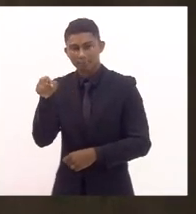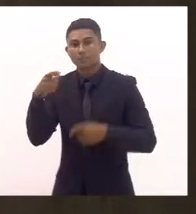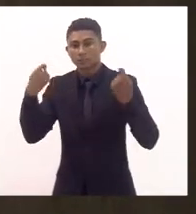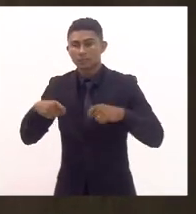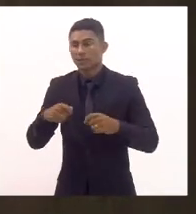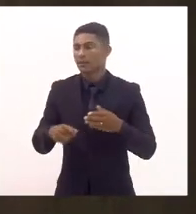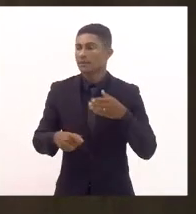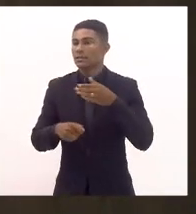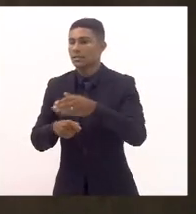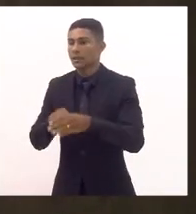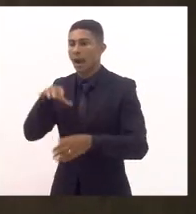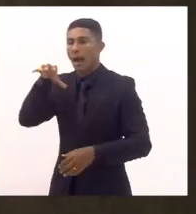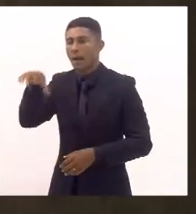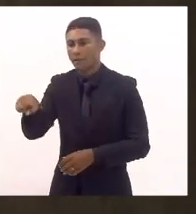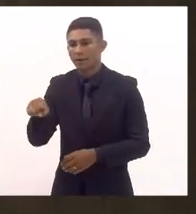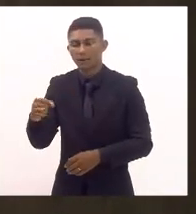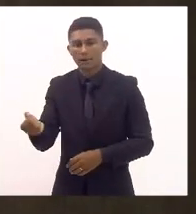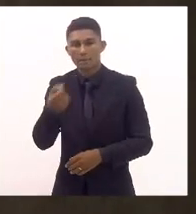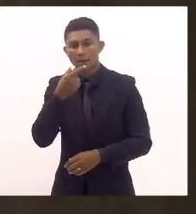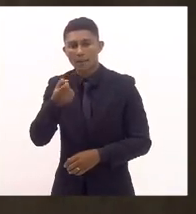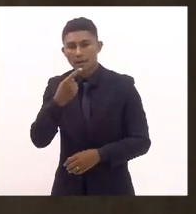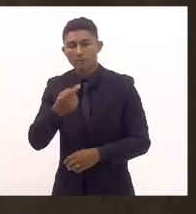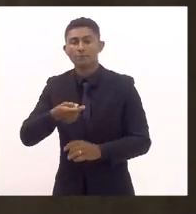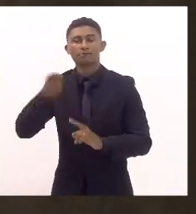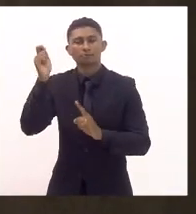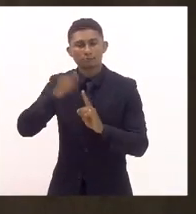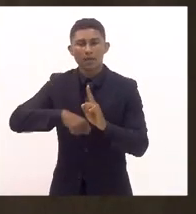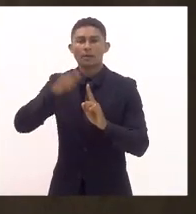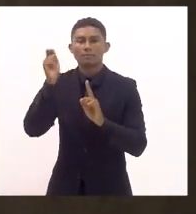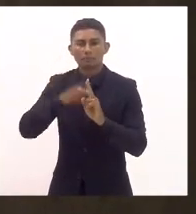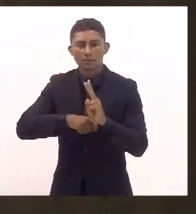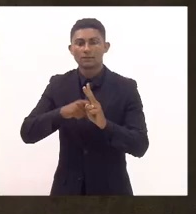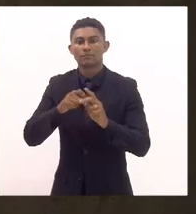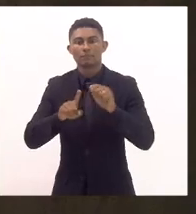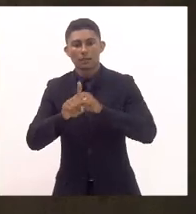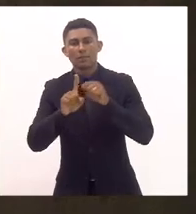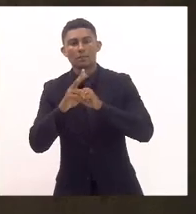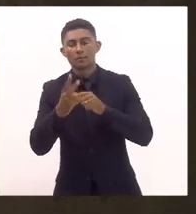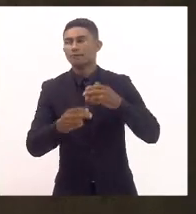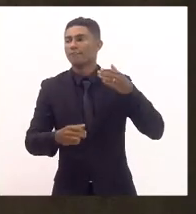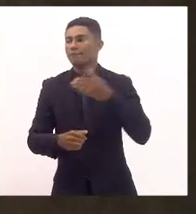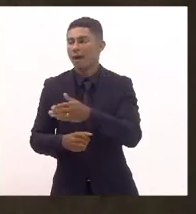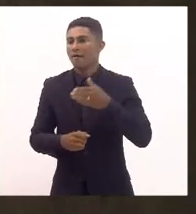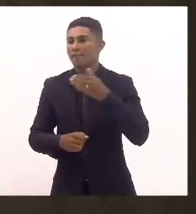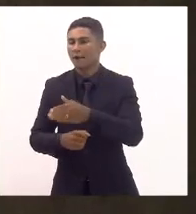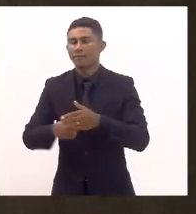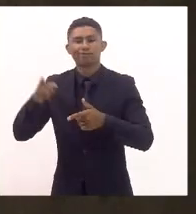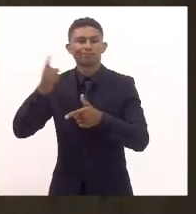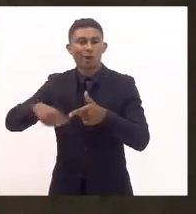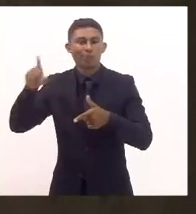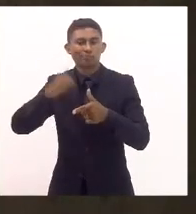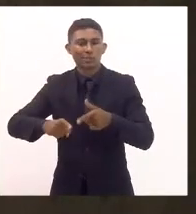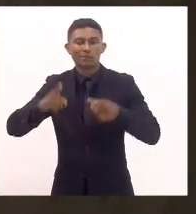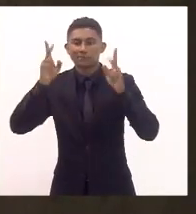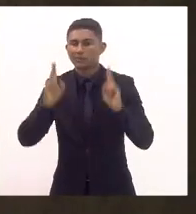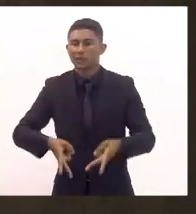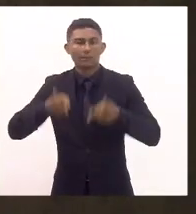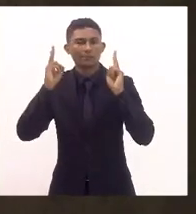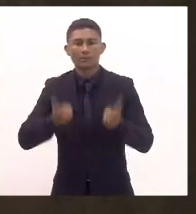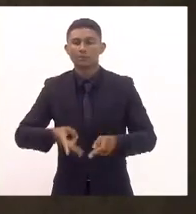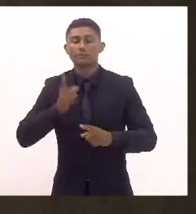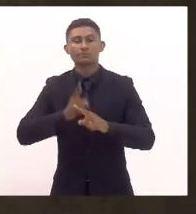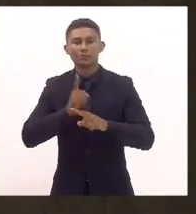e todo mês é a mesma coisa o mesmo problema Essas são medicações deputada